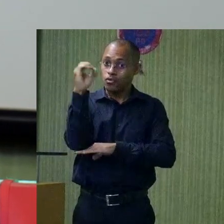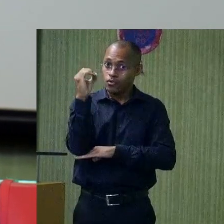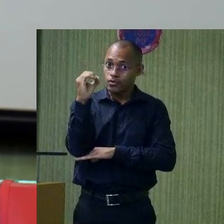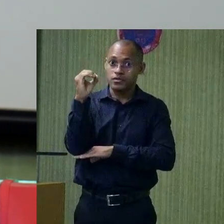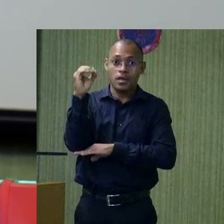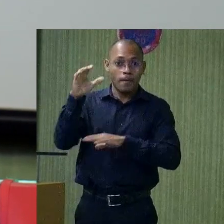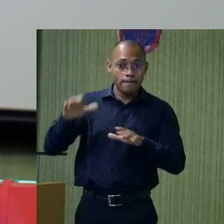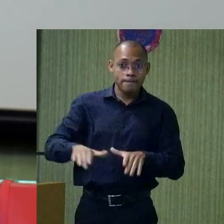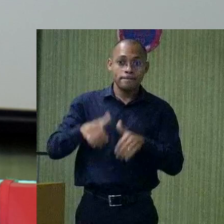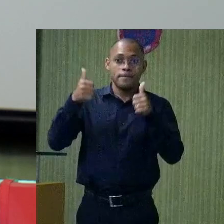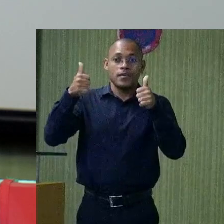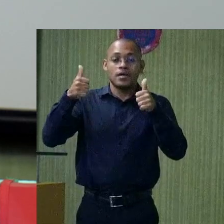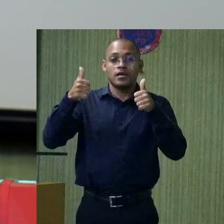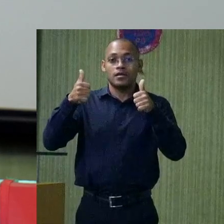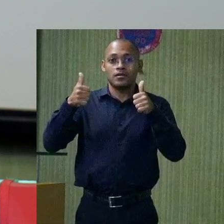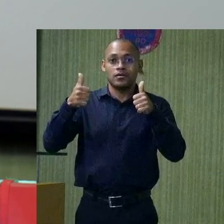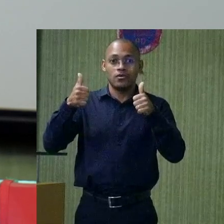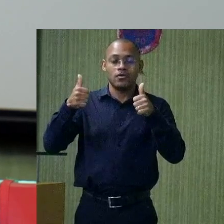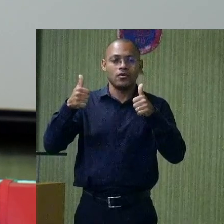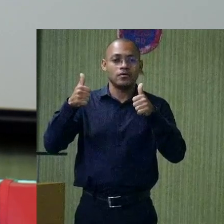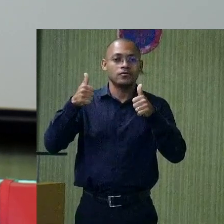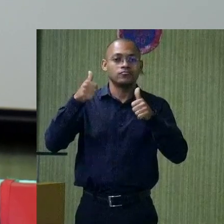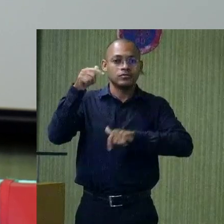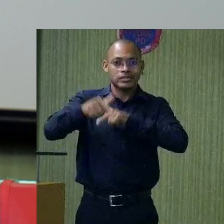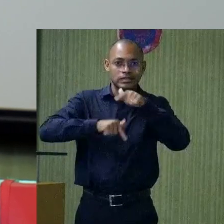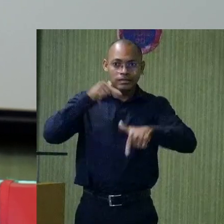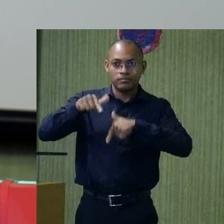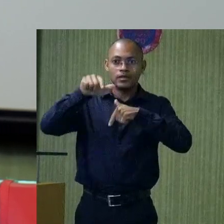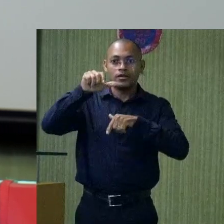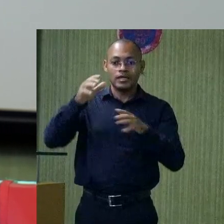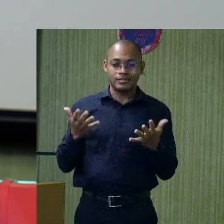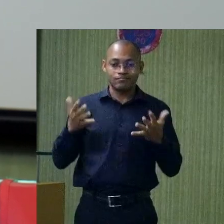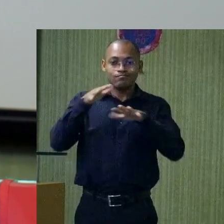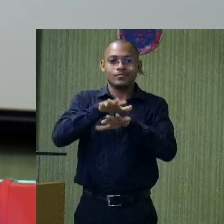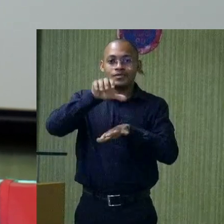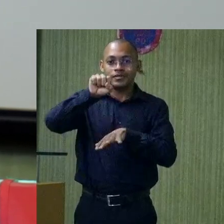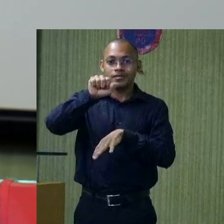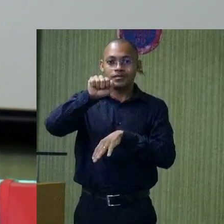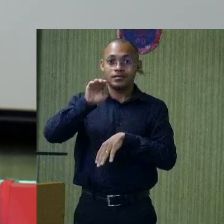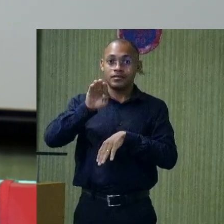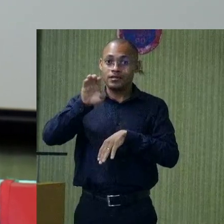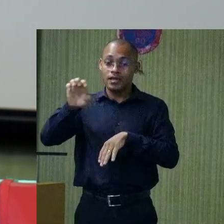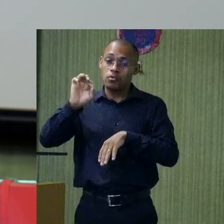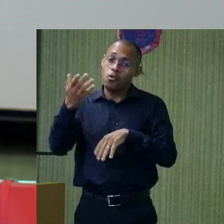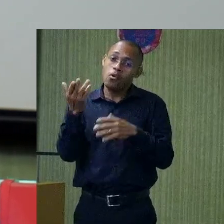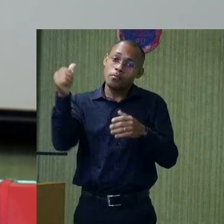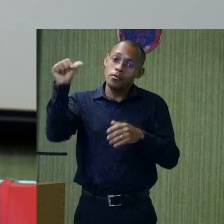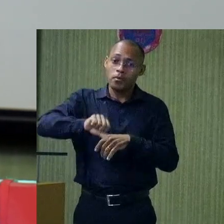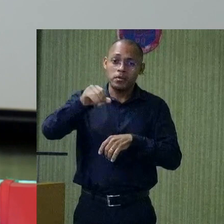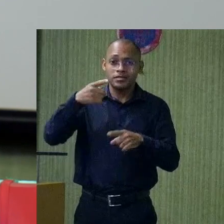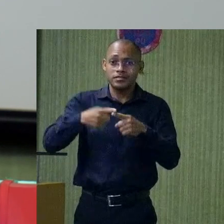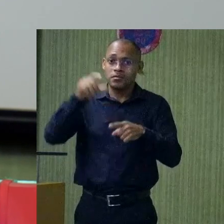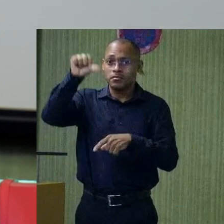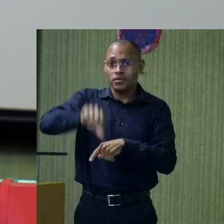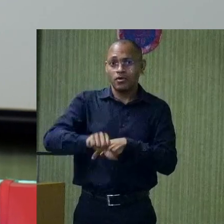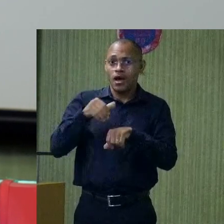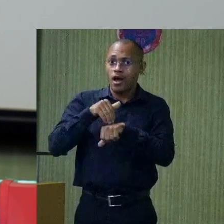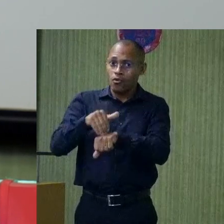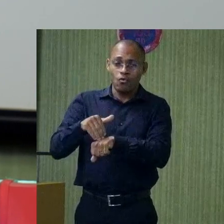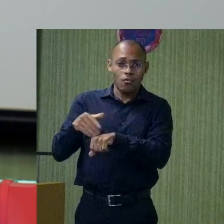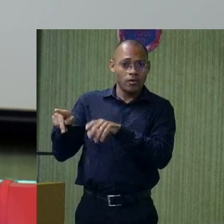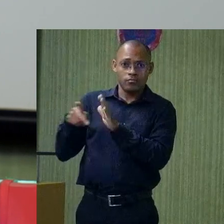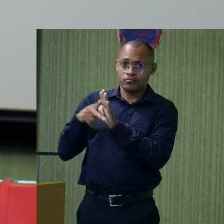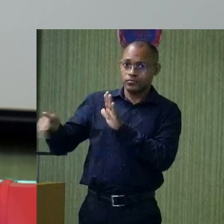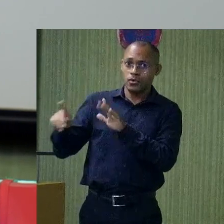eh nível do sa fusão e isso cons o pior mas se ti uma pior a é de vocês er no evento